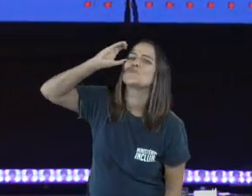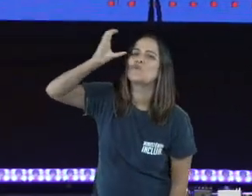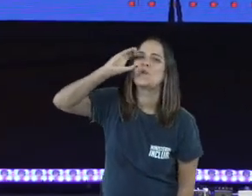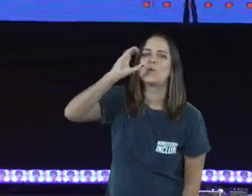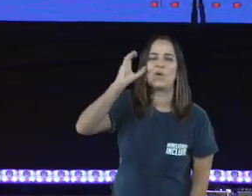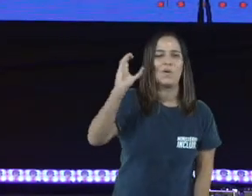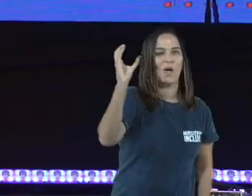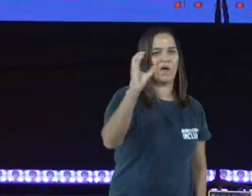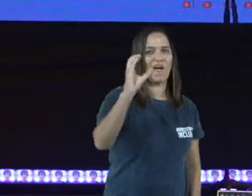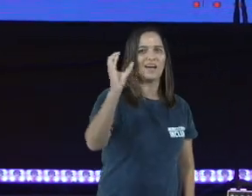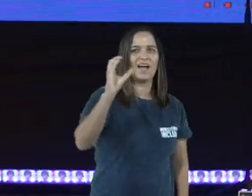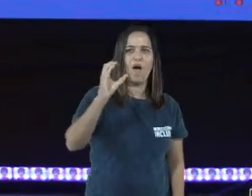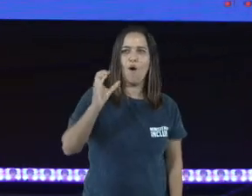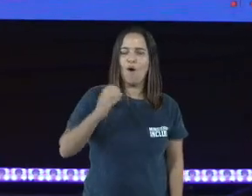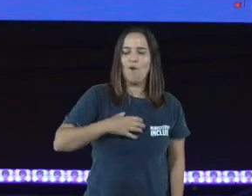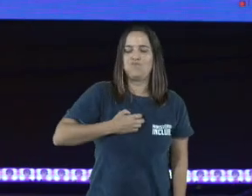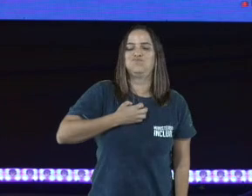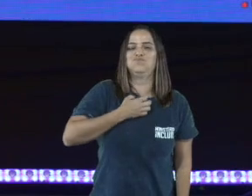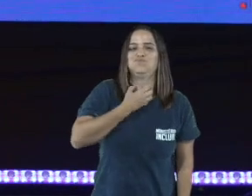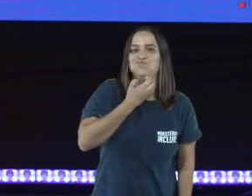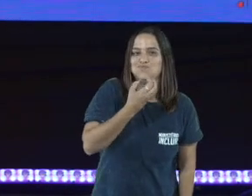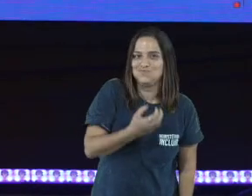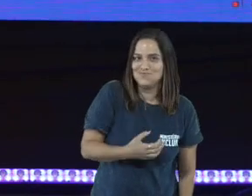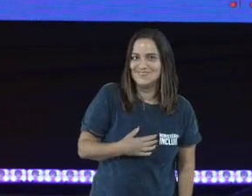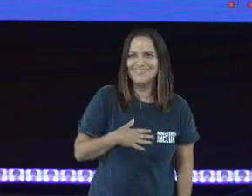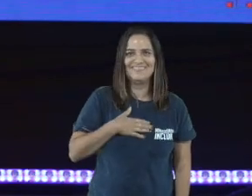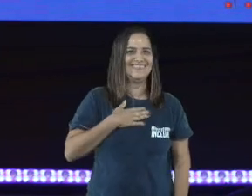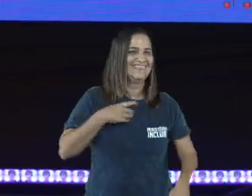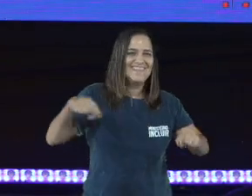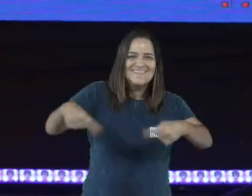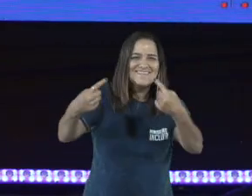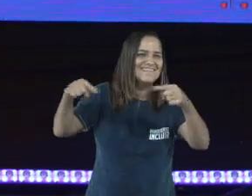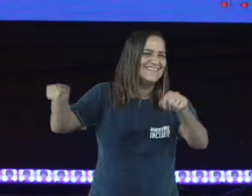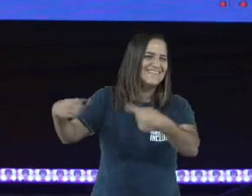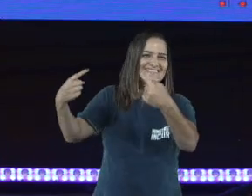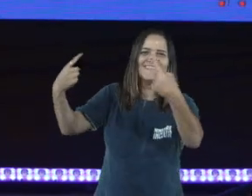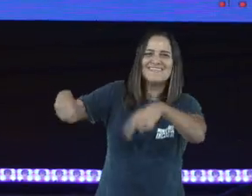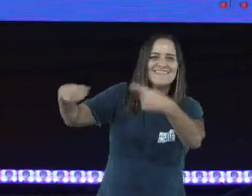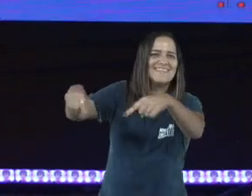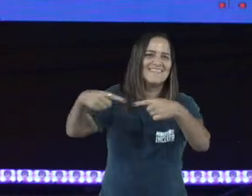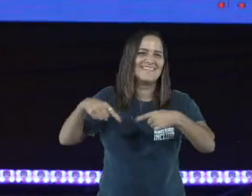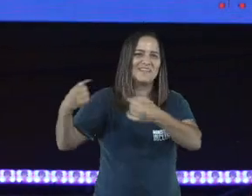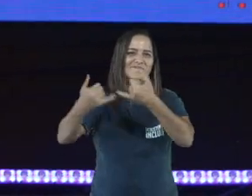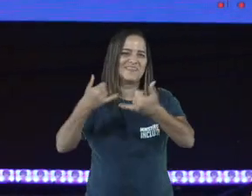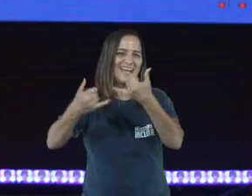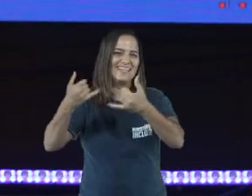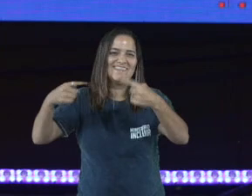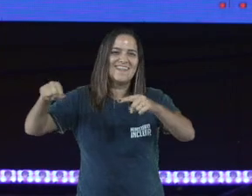Olá eu sou dessa época meu irmão E aí você que não me ligou de campeonato de arroto você não tem minha